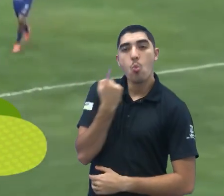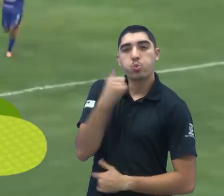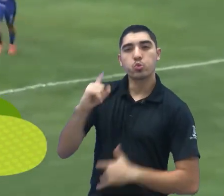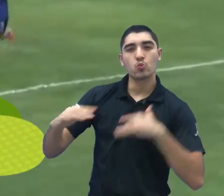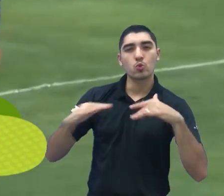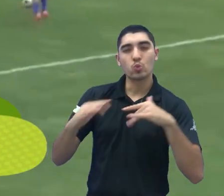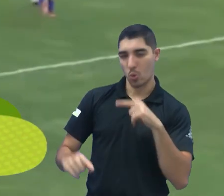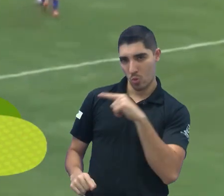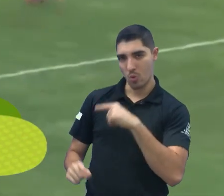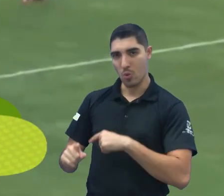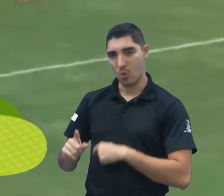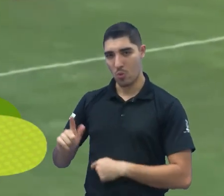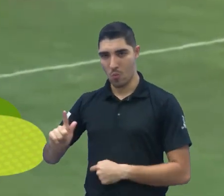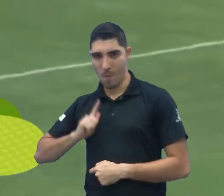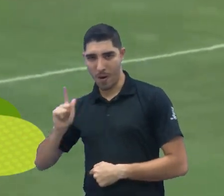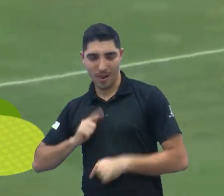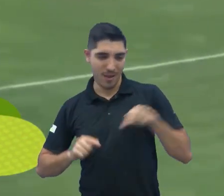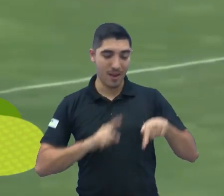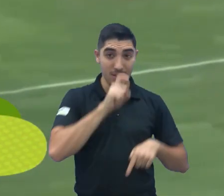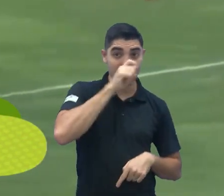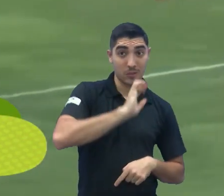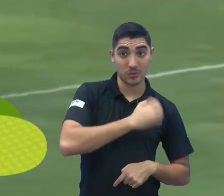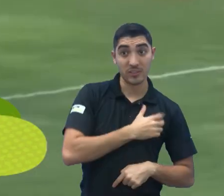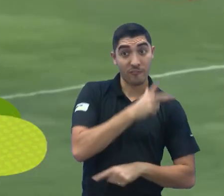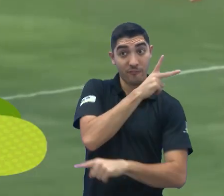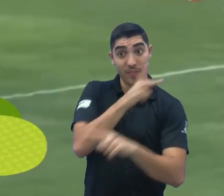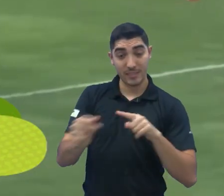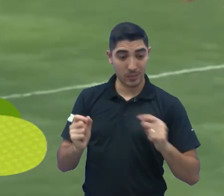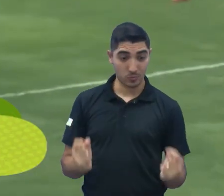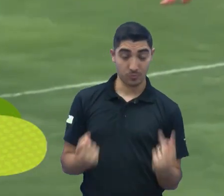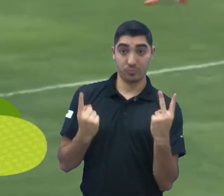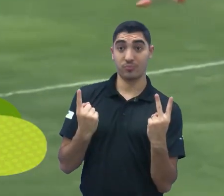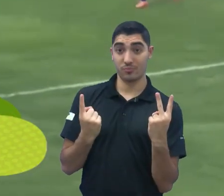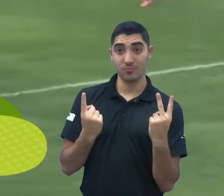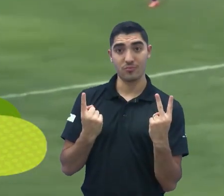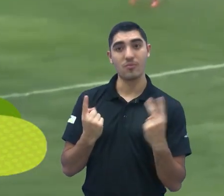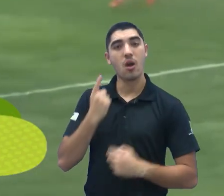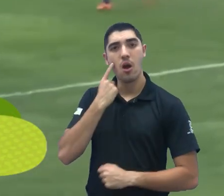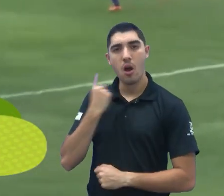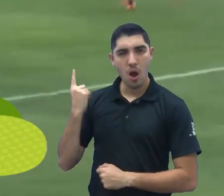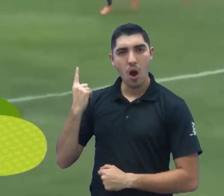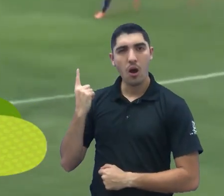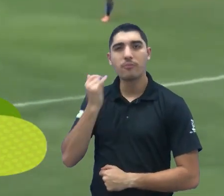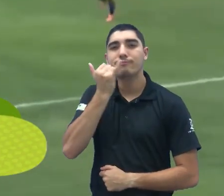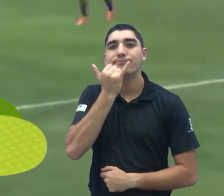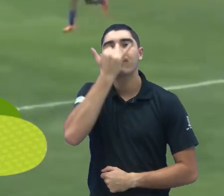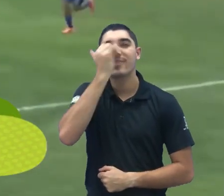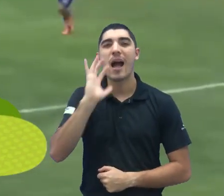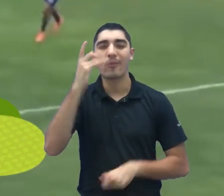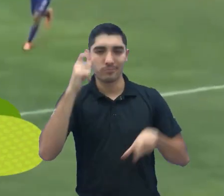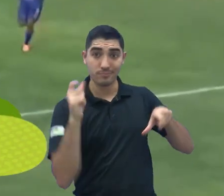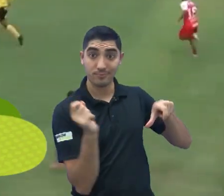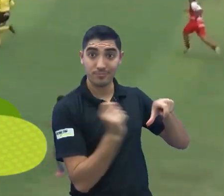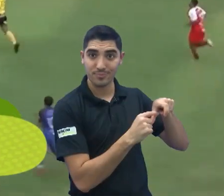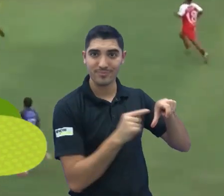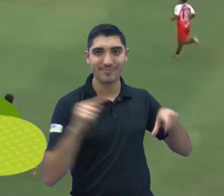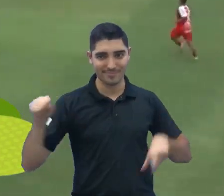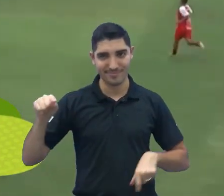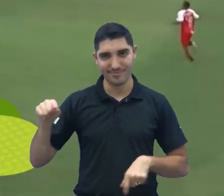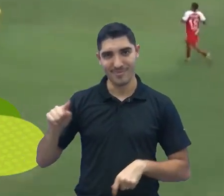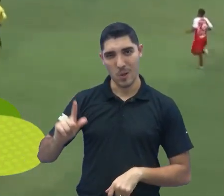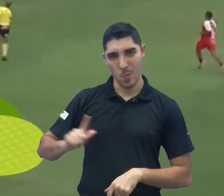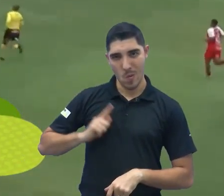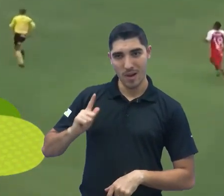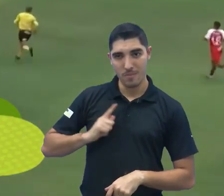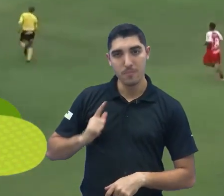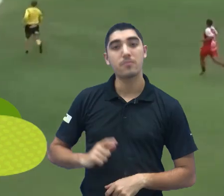Atlético Guaratinguetá. O São José venceu por 2-0, primeiro com esse gol contra, aí, se não me falha a memória, do jogador Iago do Atlético Guaratinguetá.